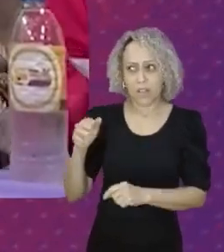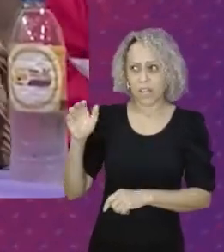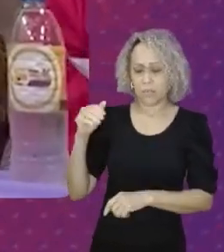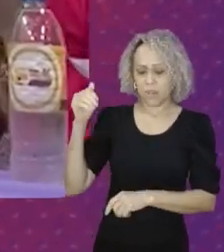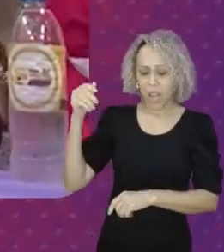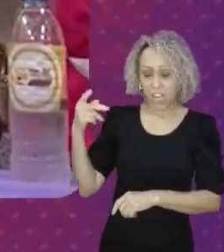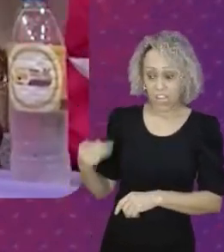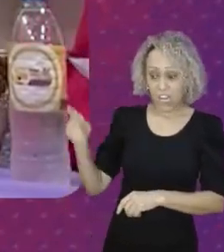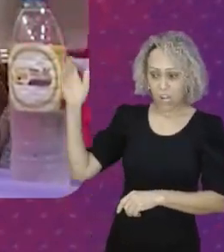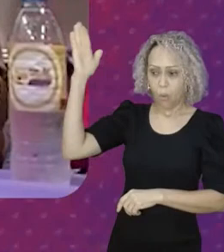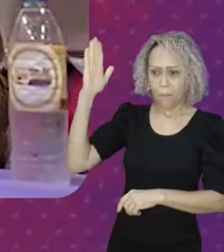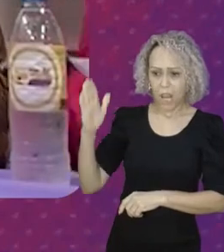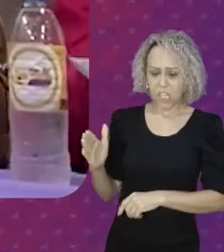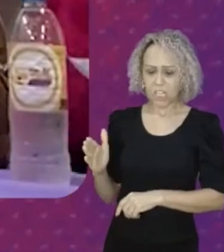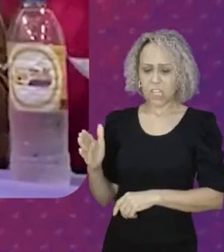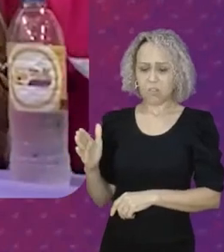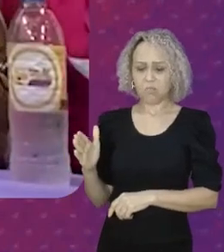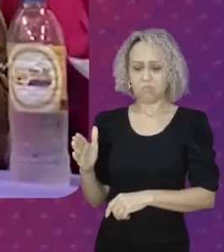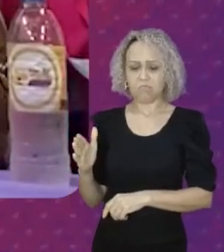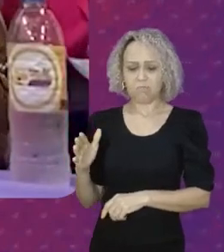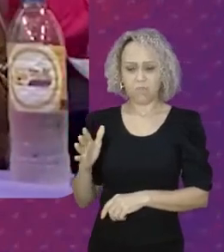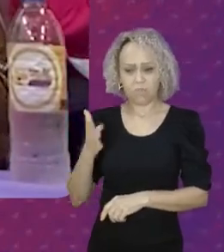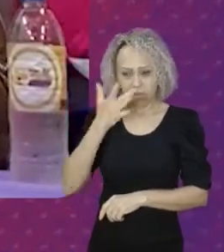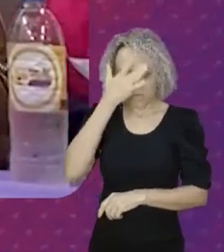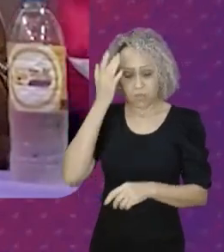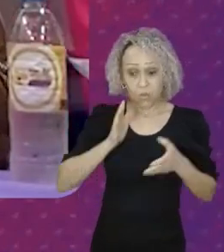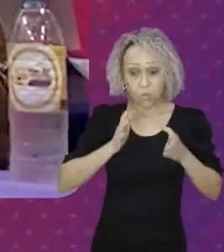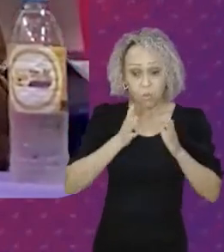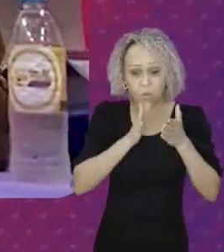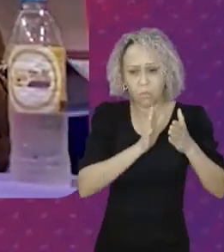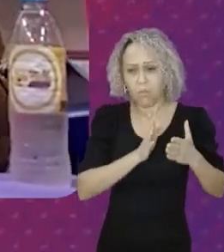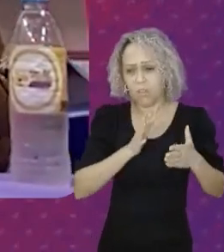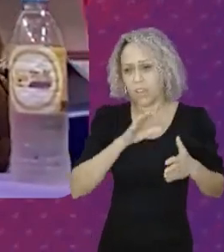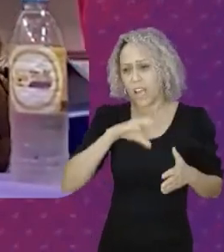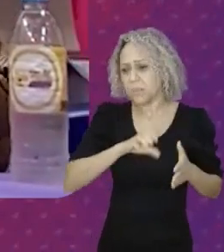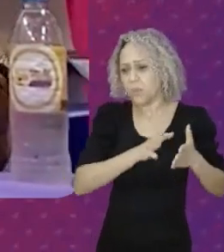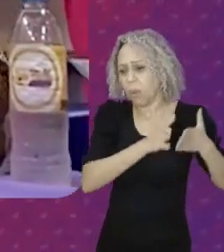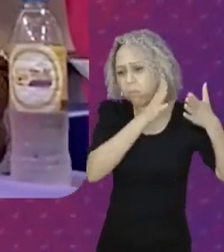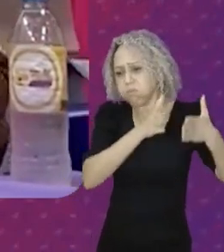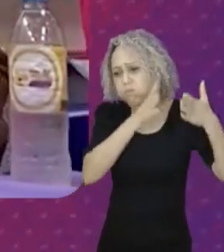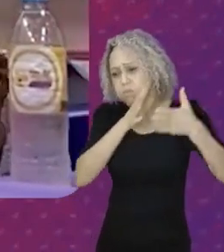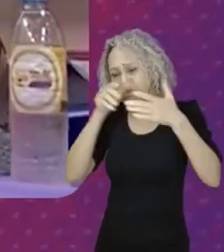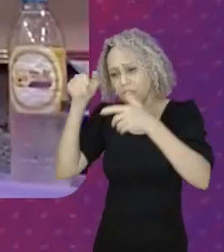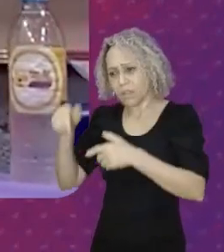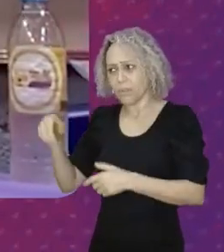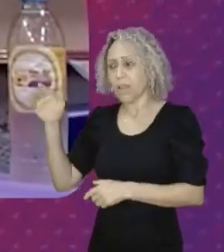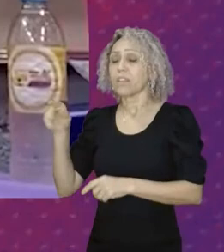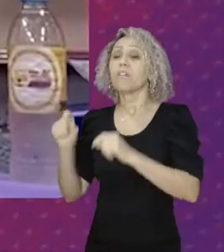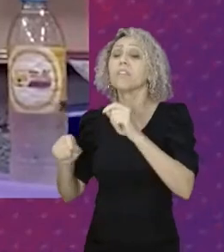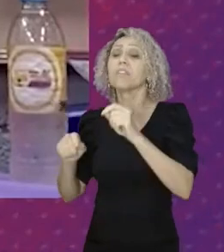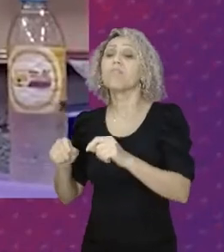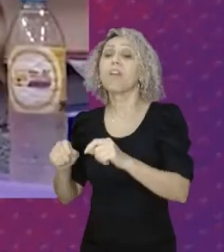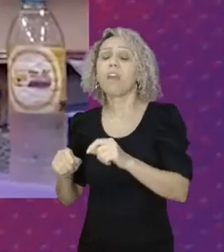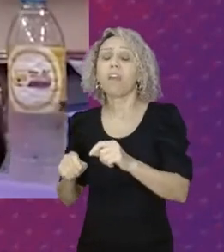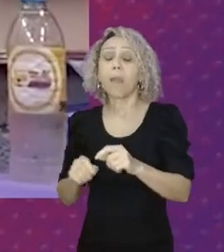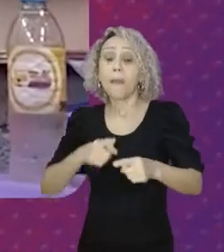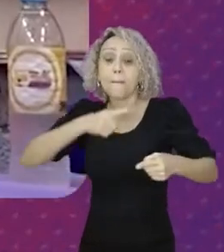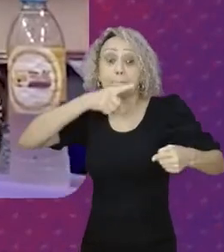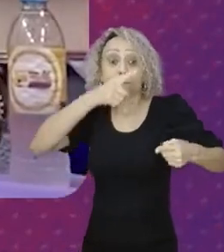língua. Então, esse foi um avanço importantíssimo do ponto de vista regulatório para a gente compreender